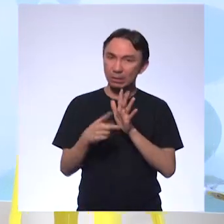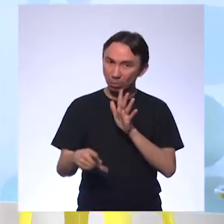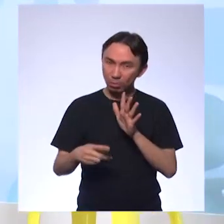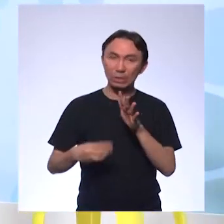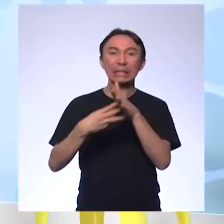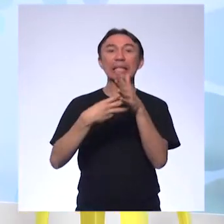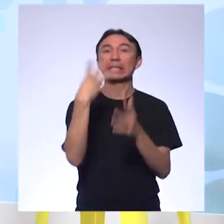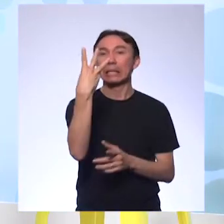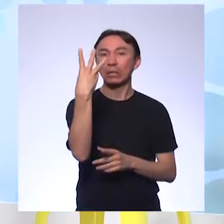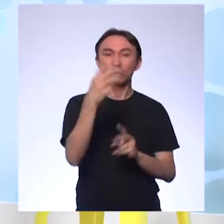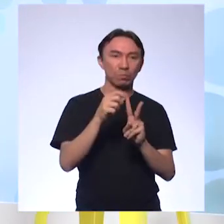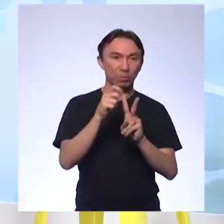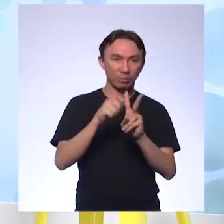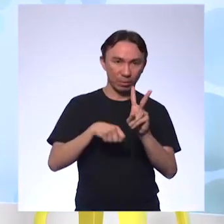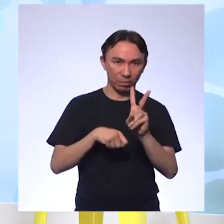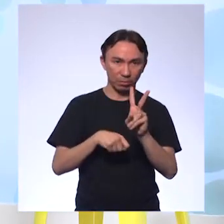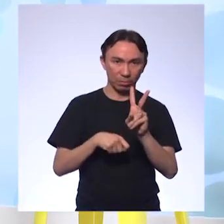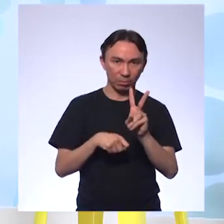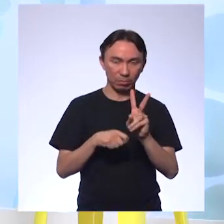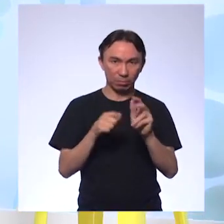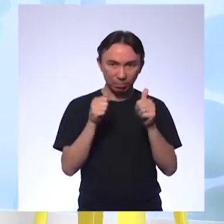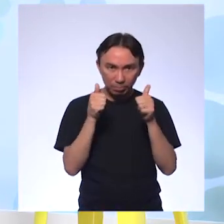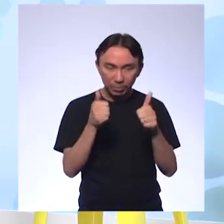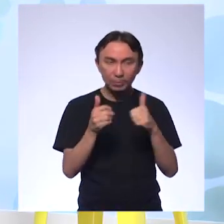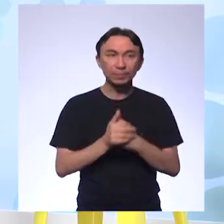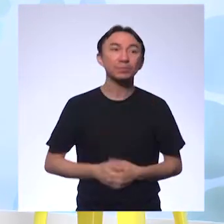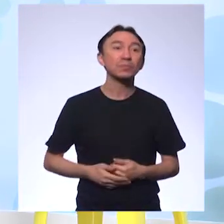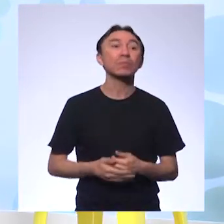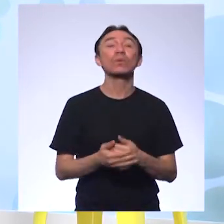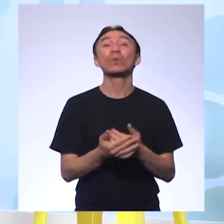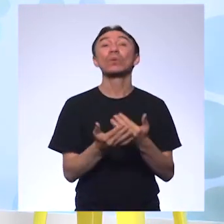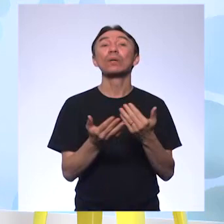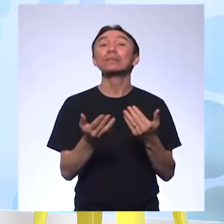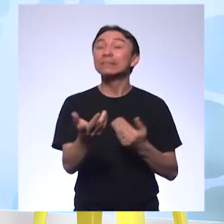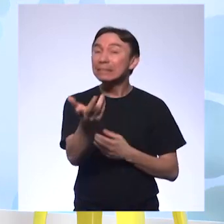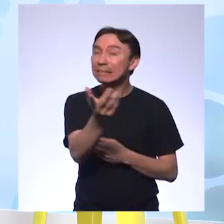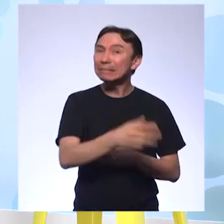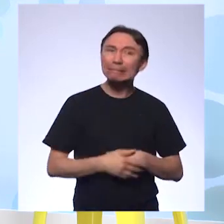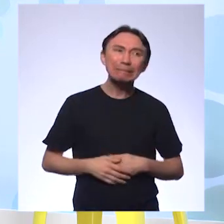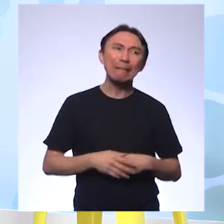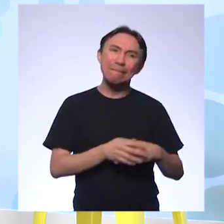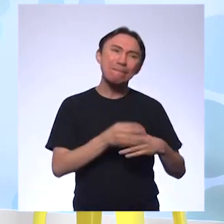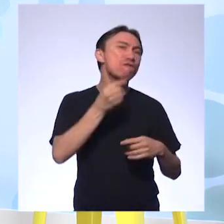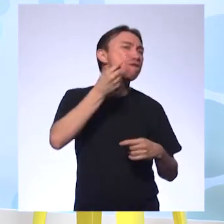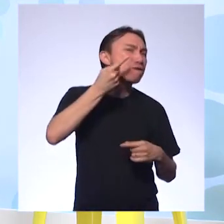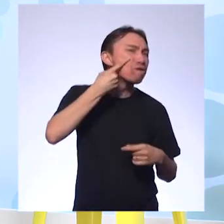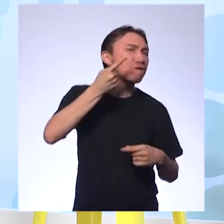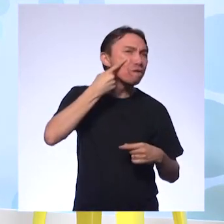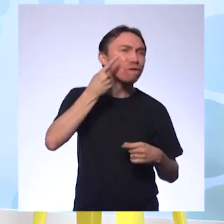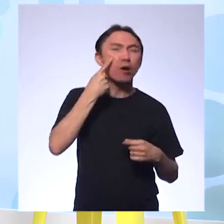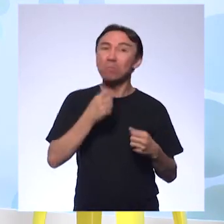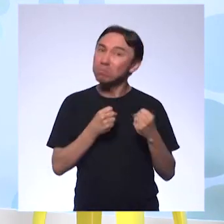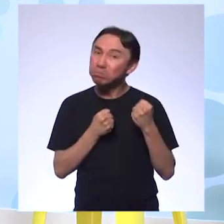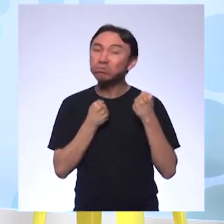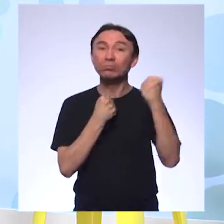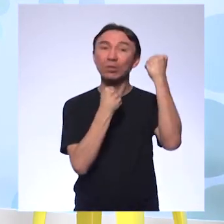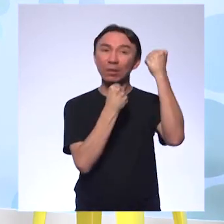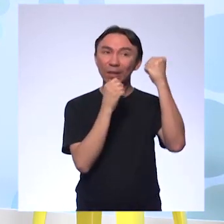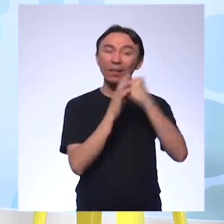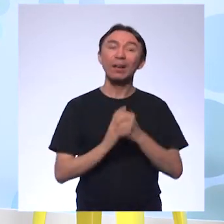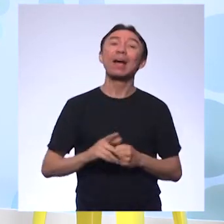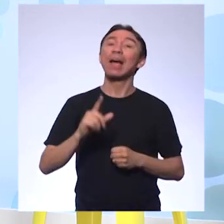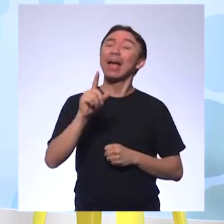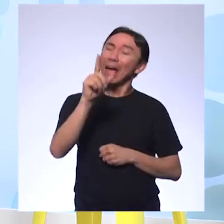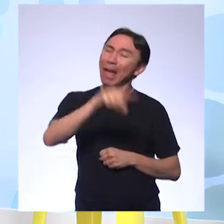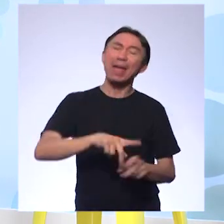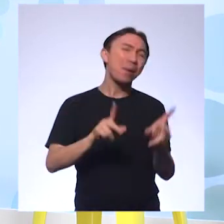né? E o desafio dos superpoderes é uma síntese de quase todas as competências que